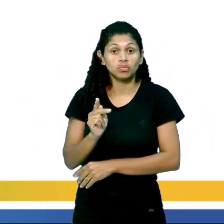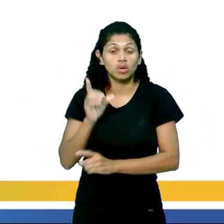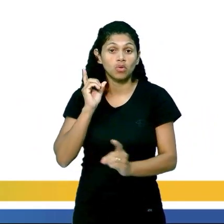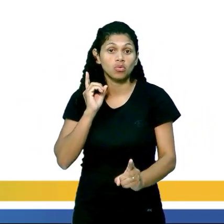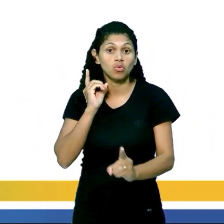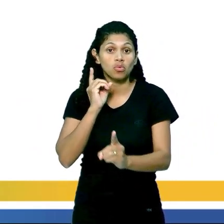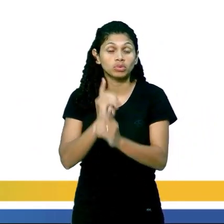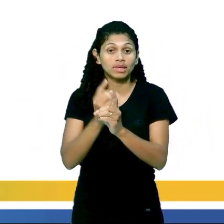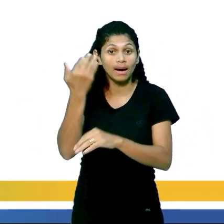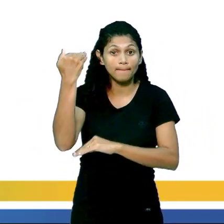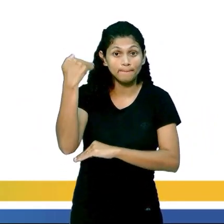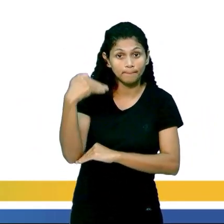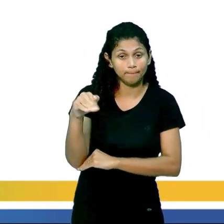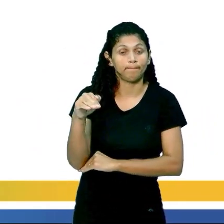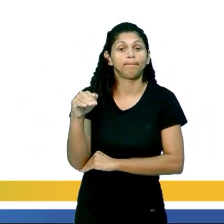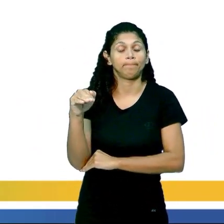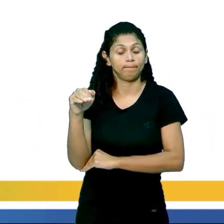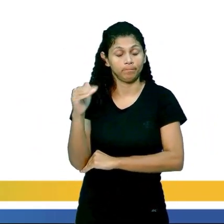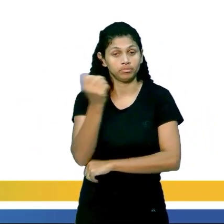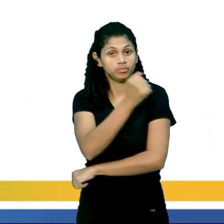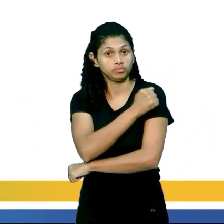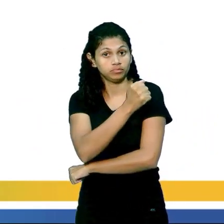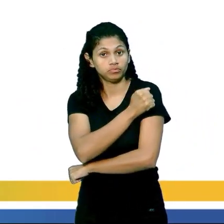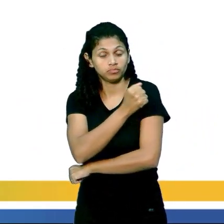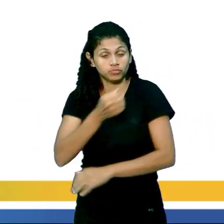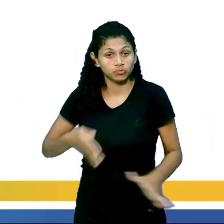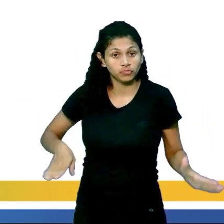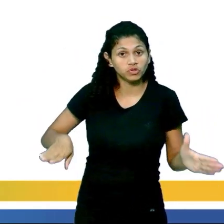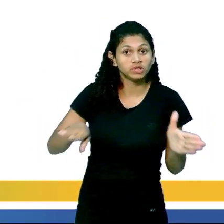média aritmética, os alunos deveriam chegar ao